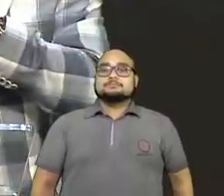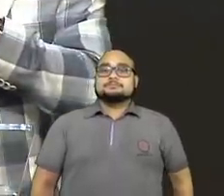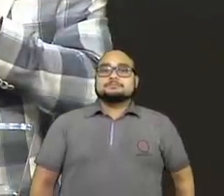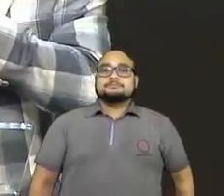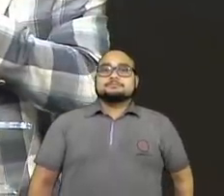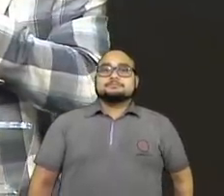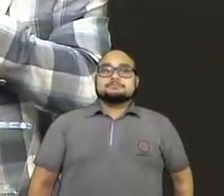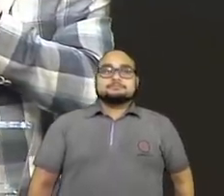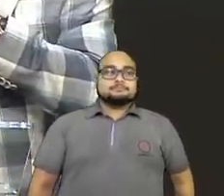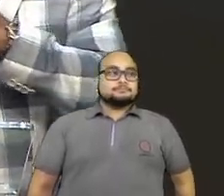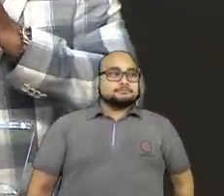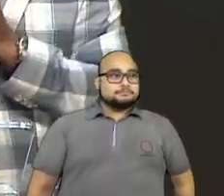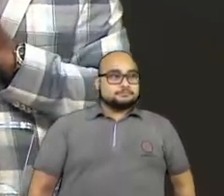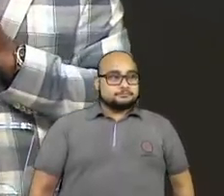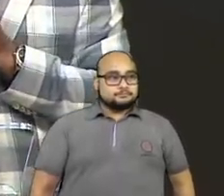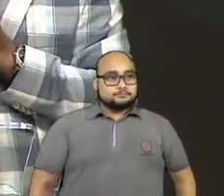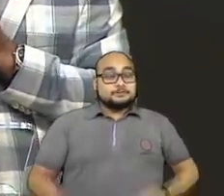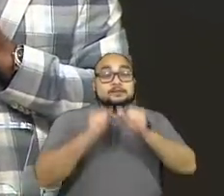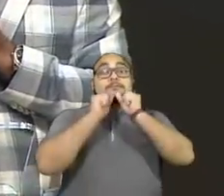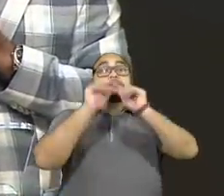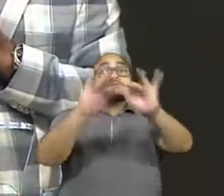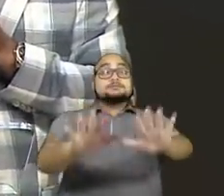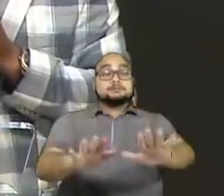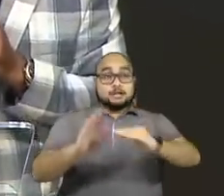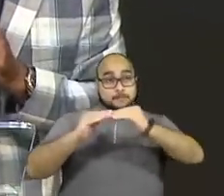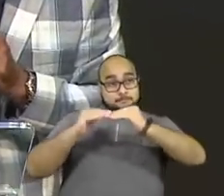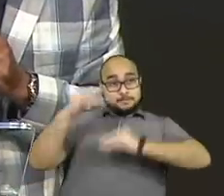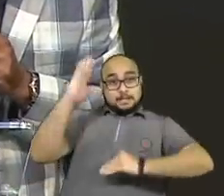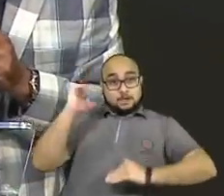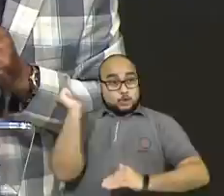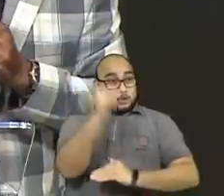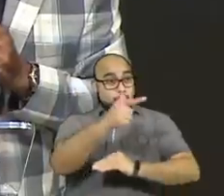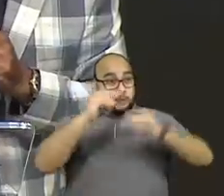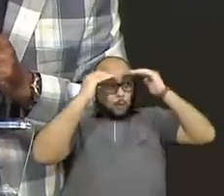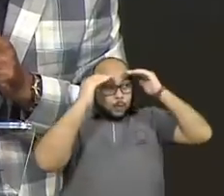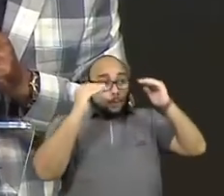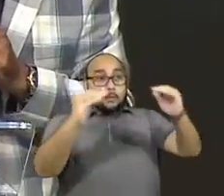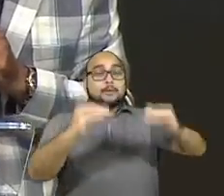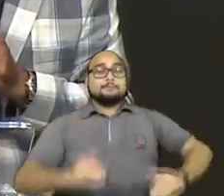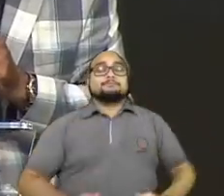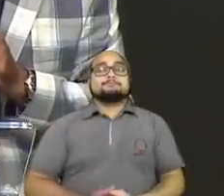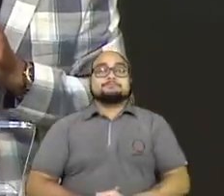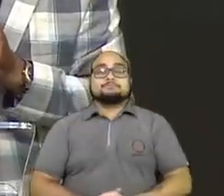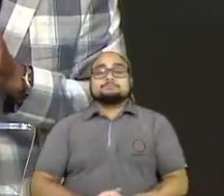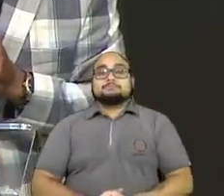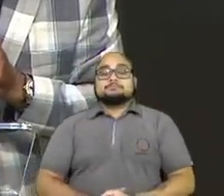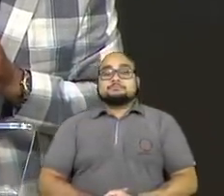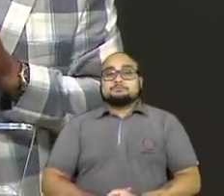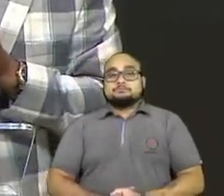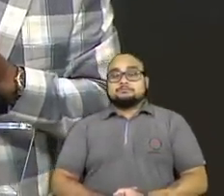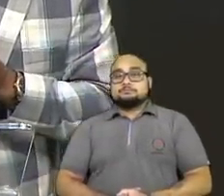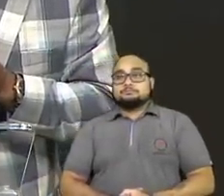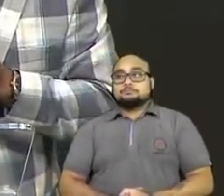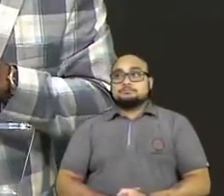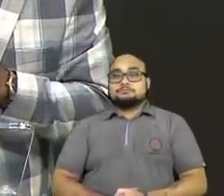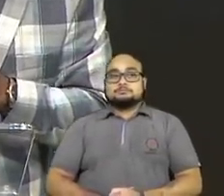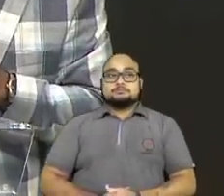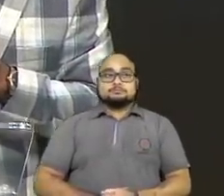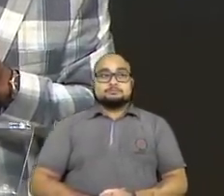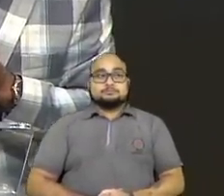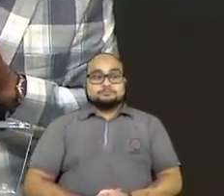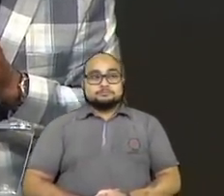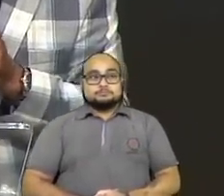sempre é maior do que a obediência. O favor sempre é maior do que